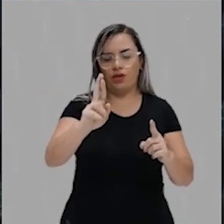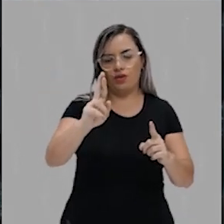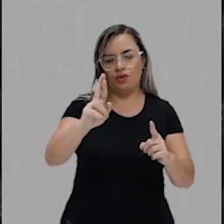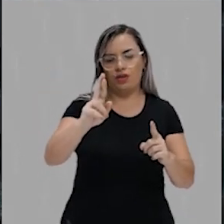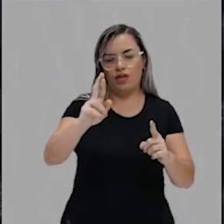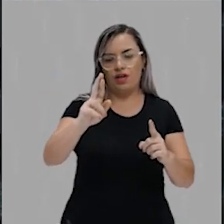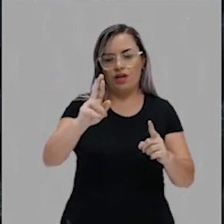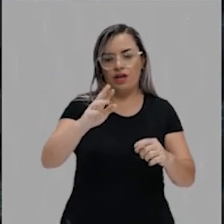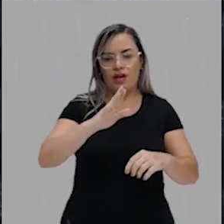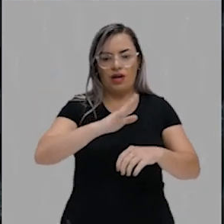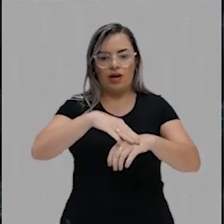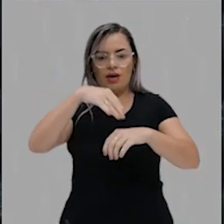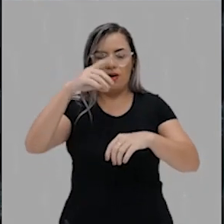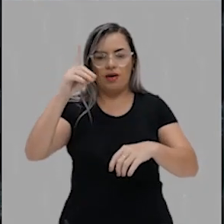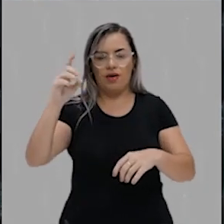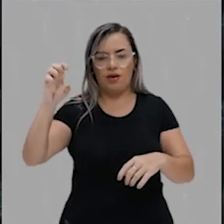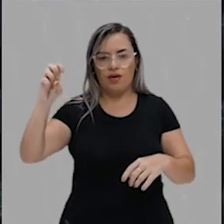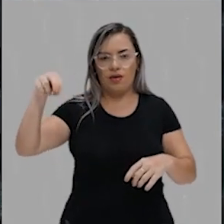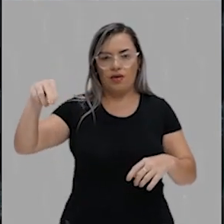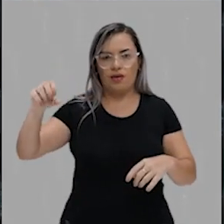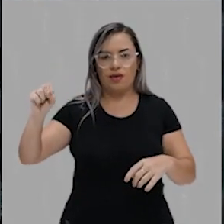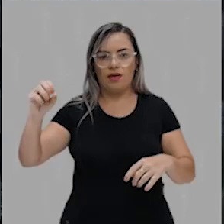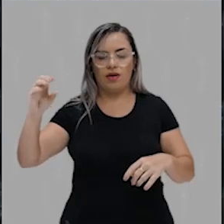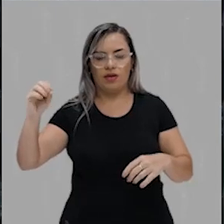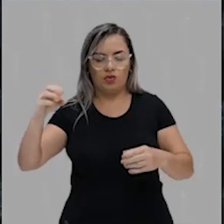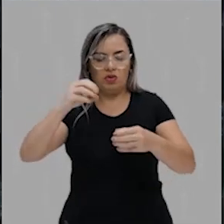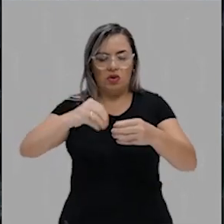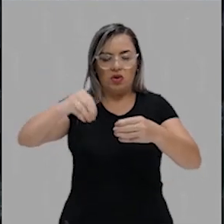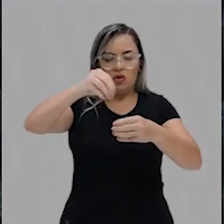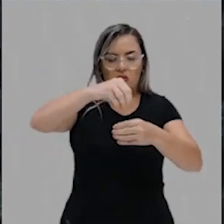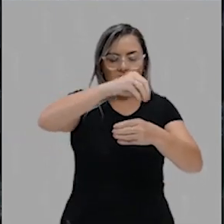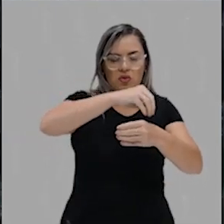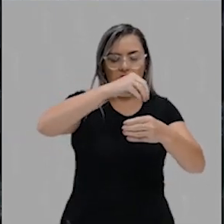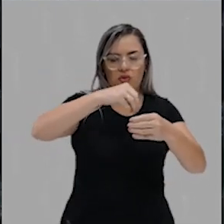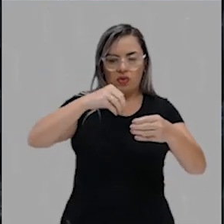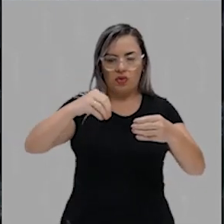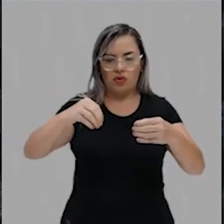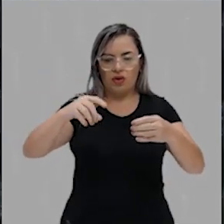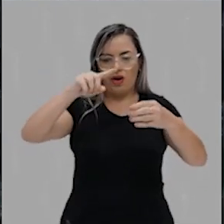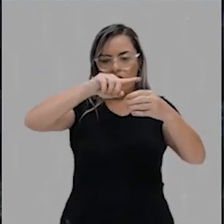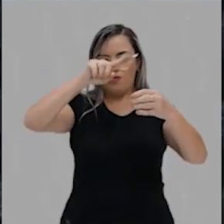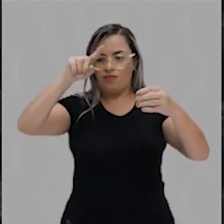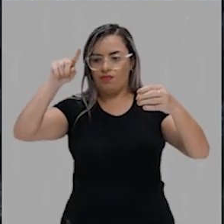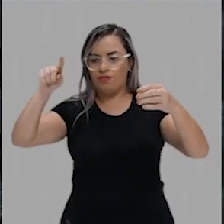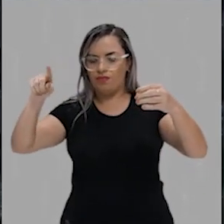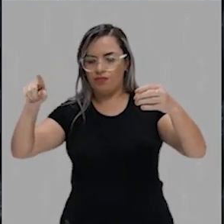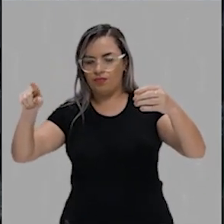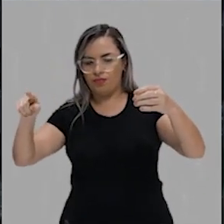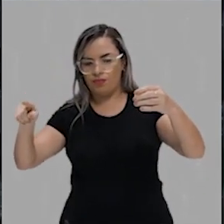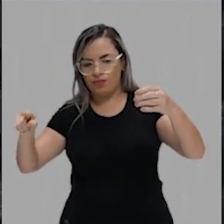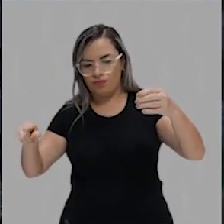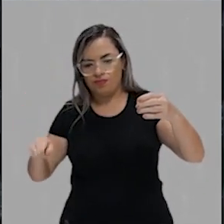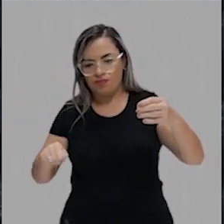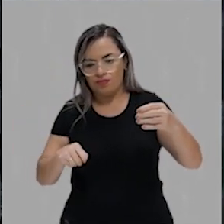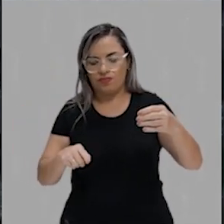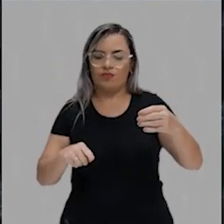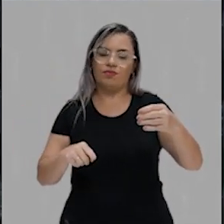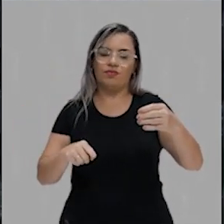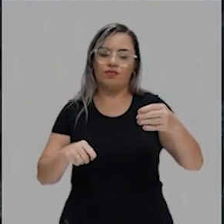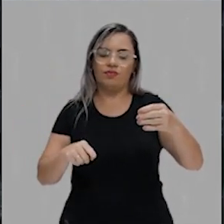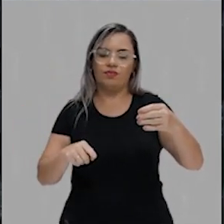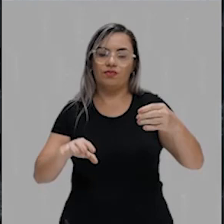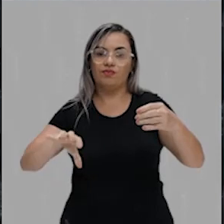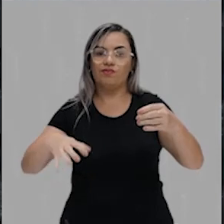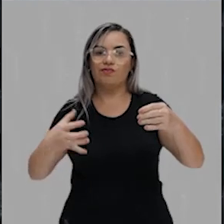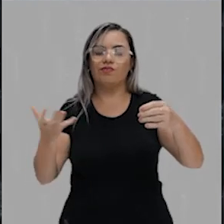mais denso. As moléculas são mais juntas, então ele é mais pesado. Então, ele tem a tendência de descer. Quando esse ar frio ele desce, o que vai